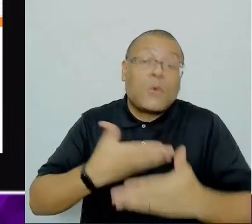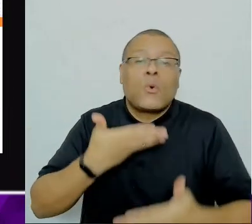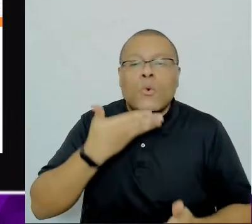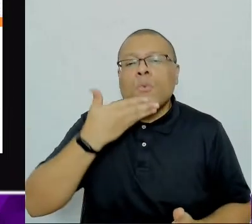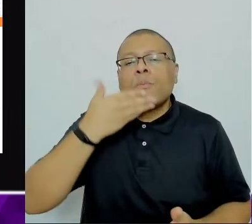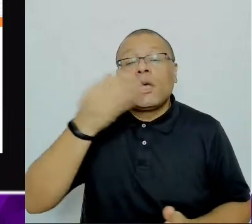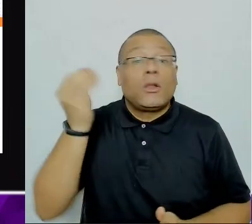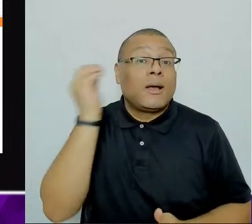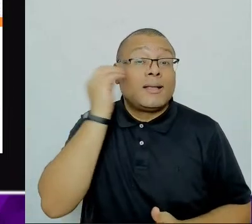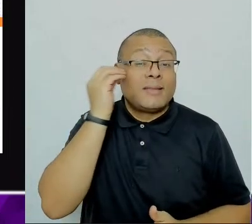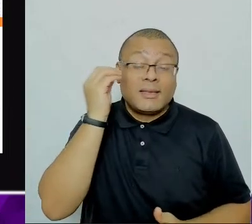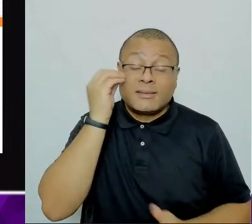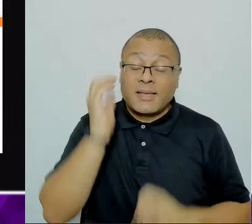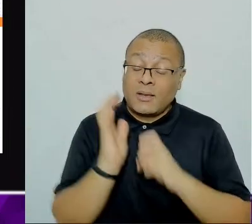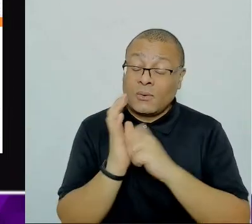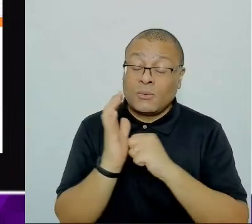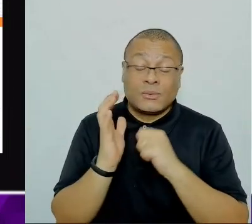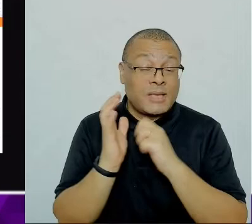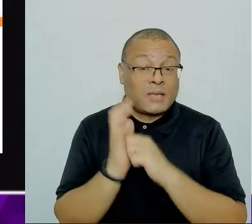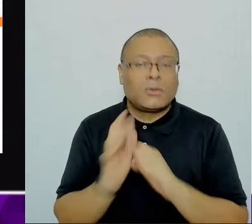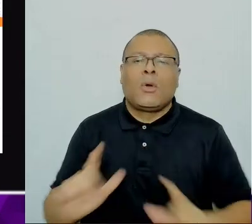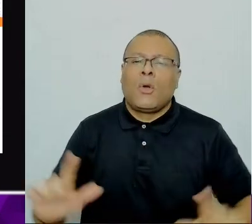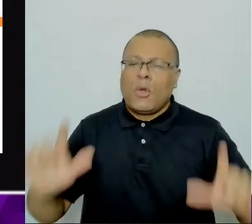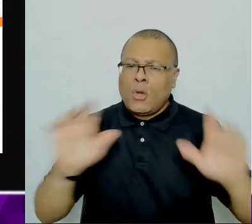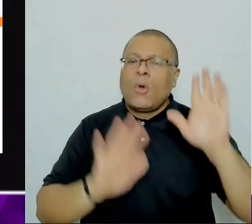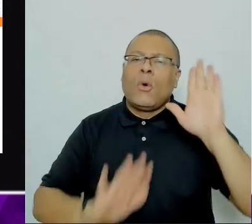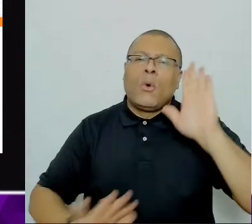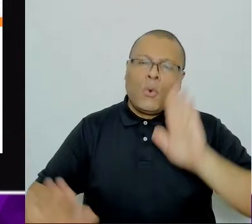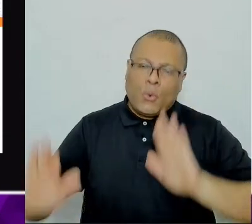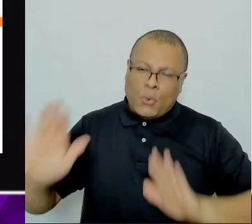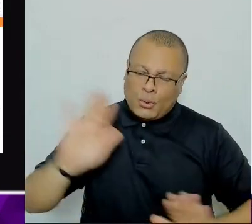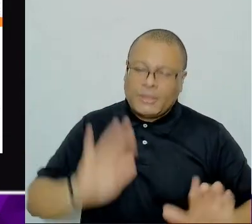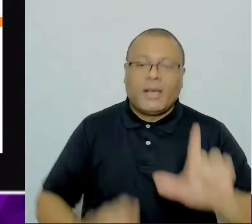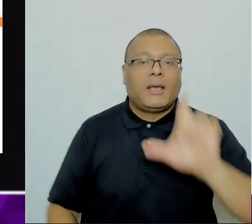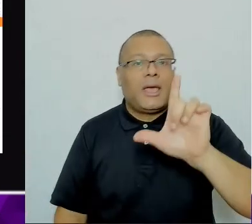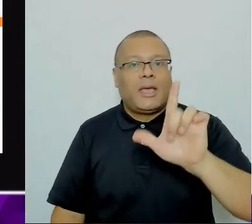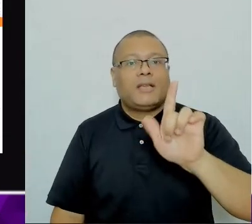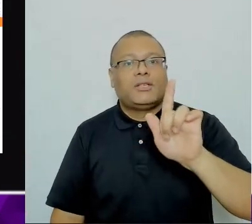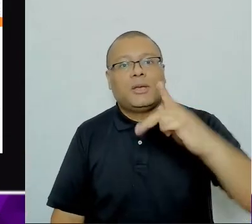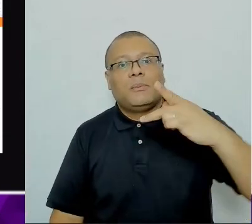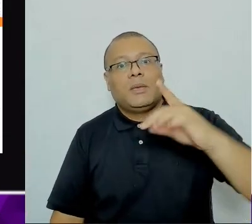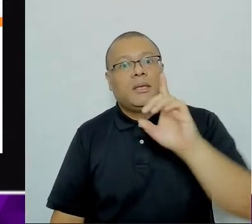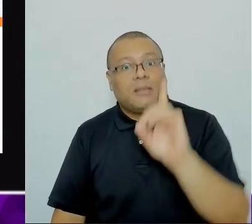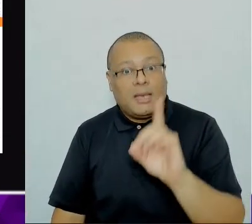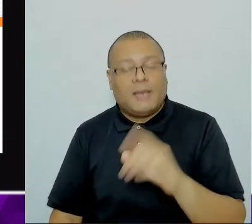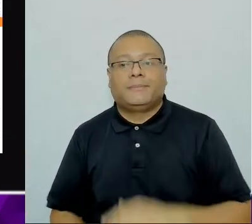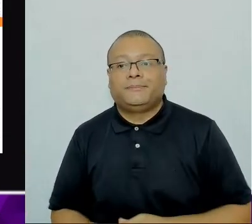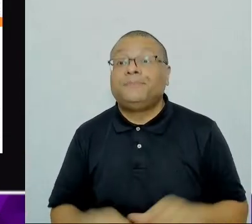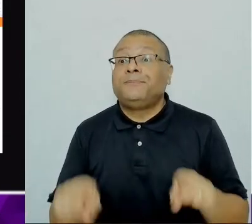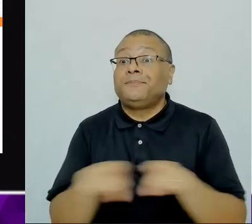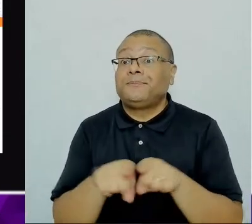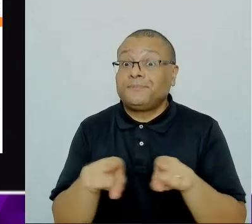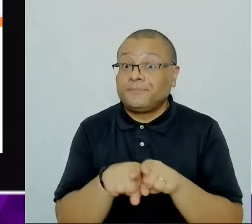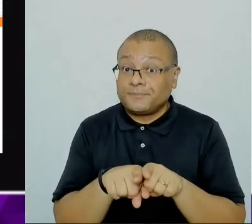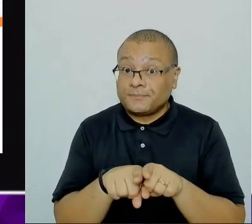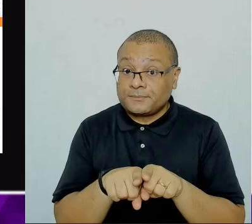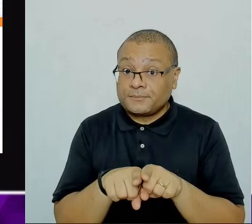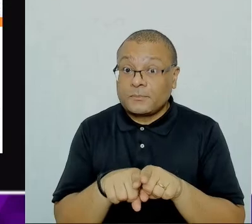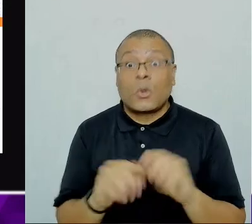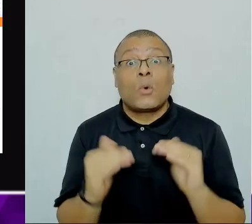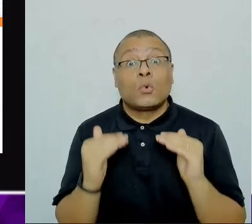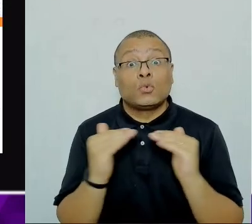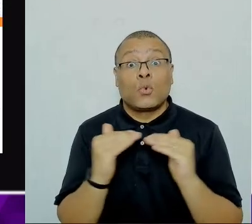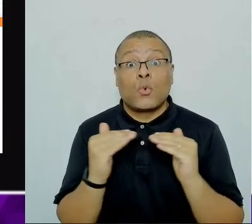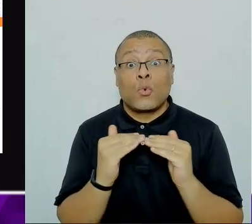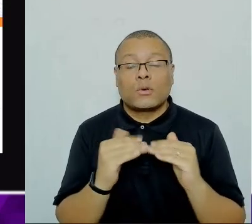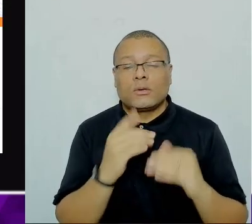testar com esses dados. Claro que tomem cuidado, né? LGPD, a questão do consentimento do usuário,